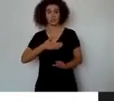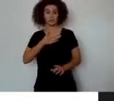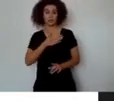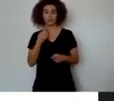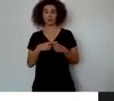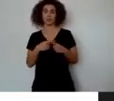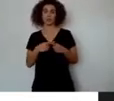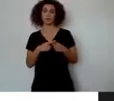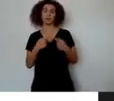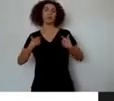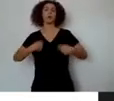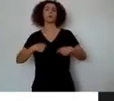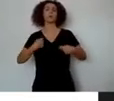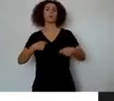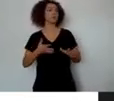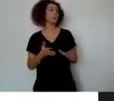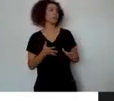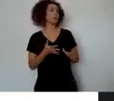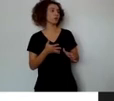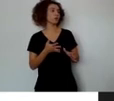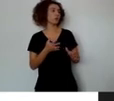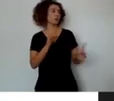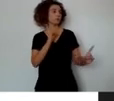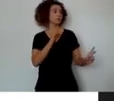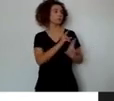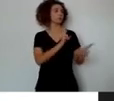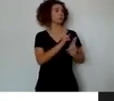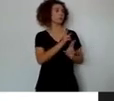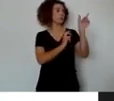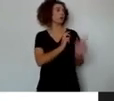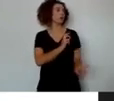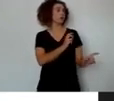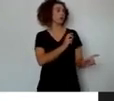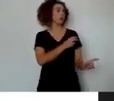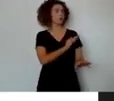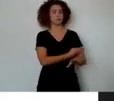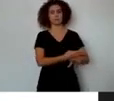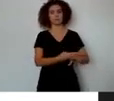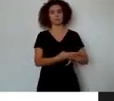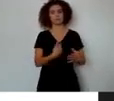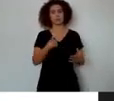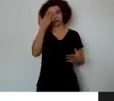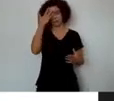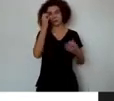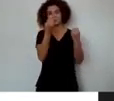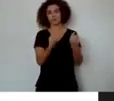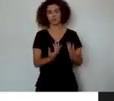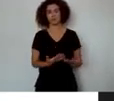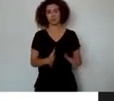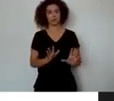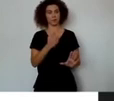outras pessoas. Então, até a nossa felicidade é... Eu não sei explicar. É como se ela fosse